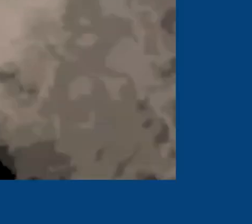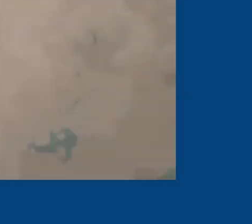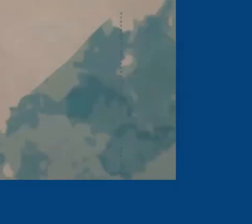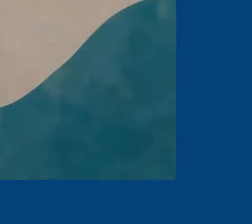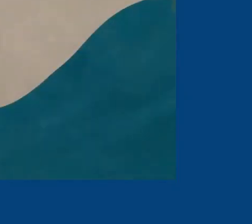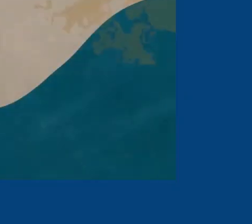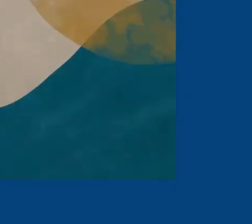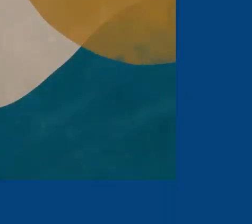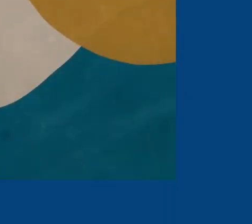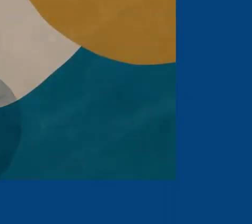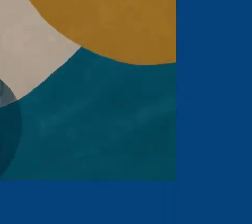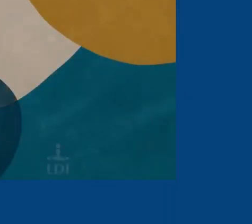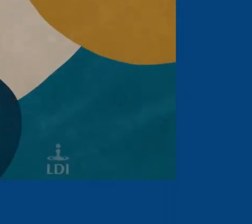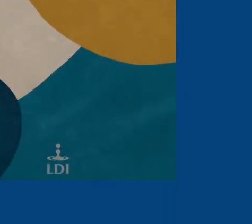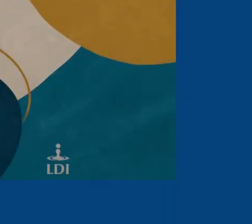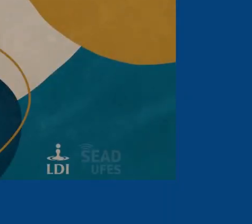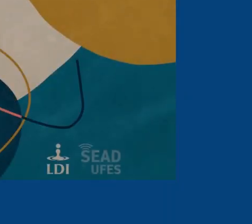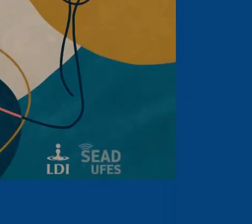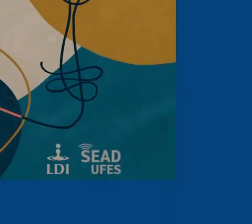E aí